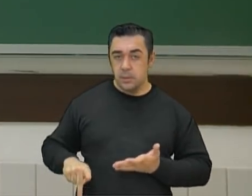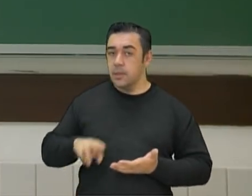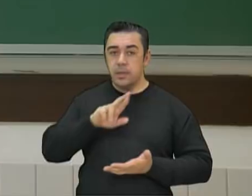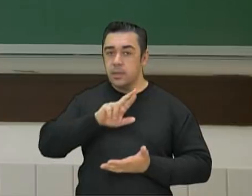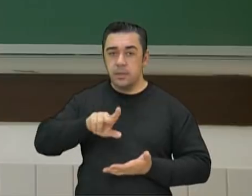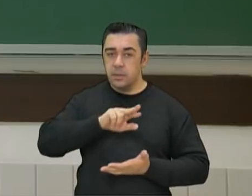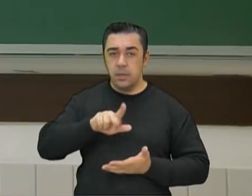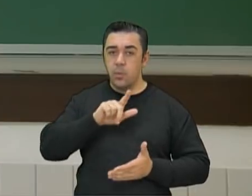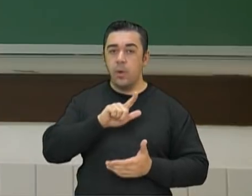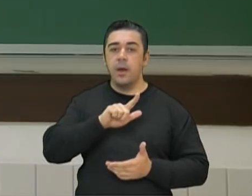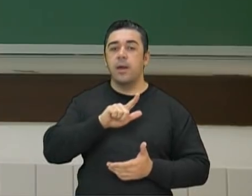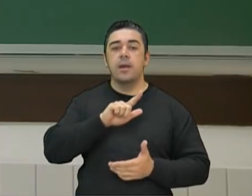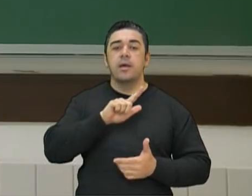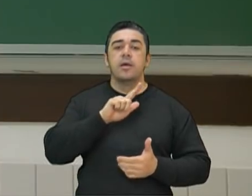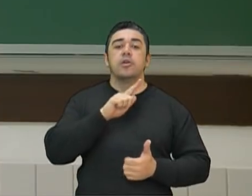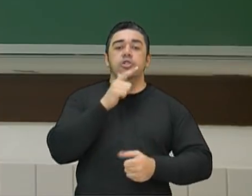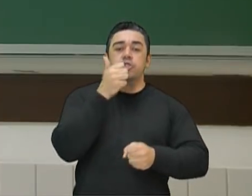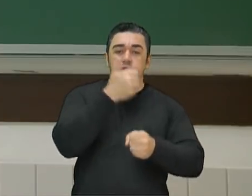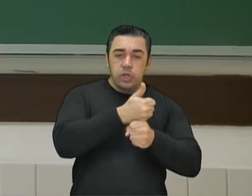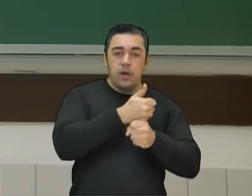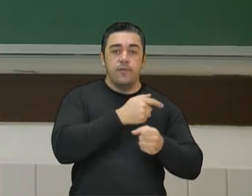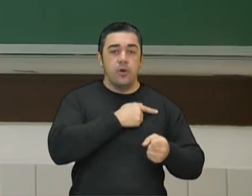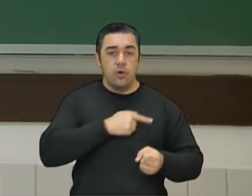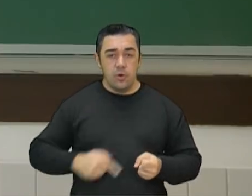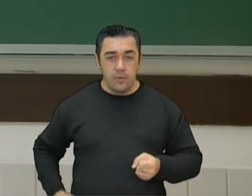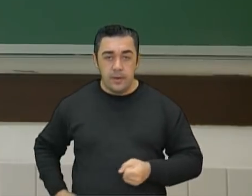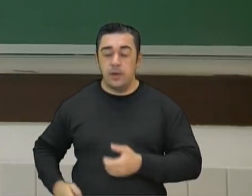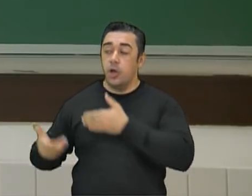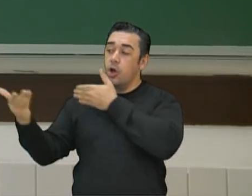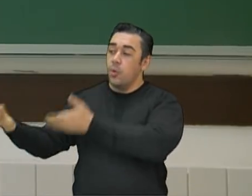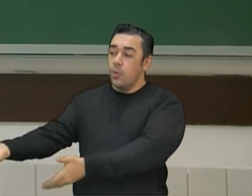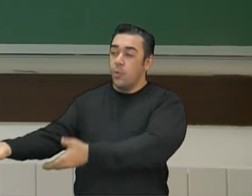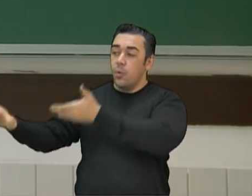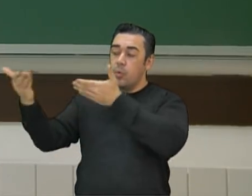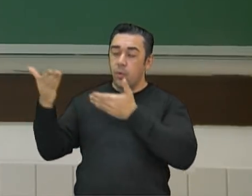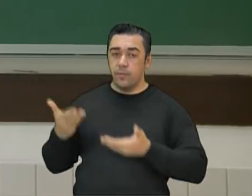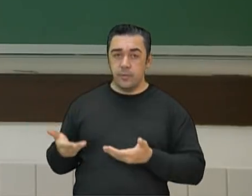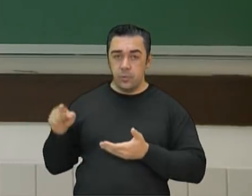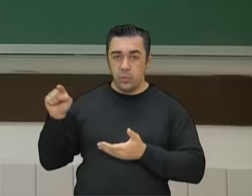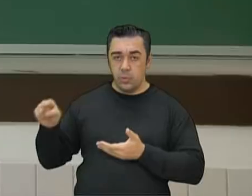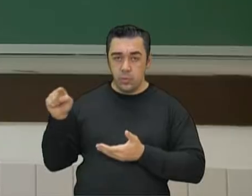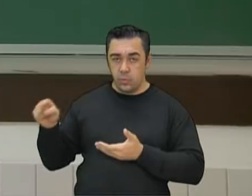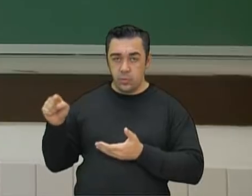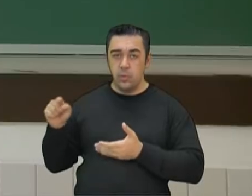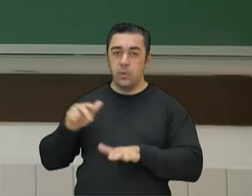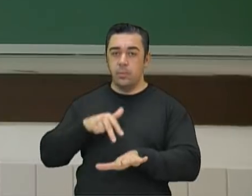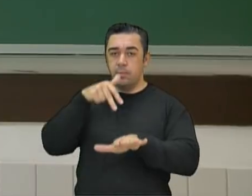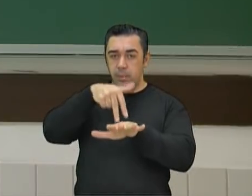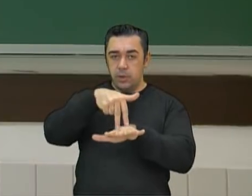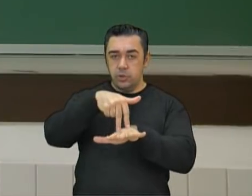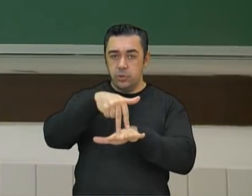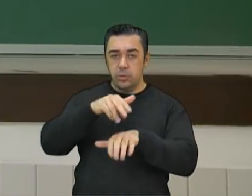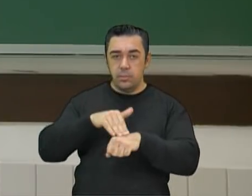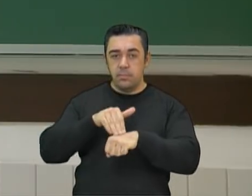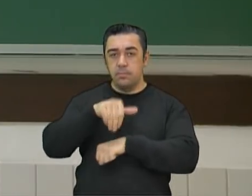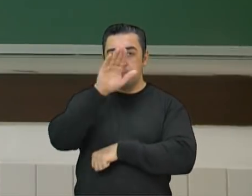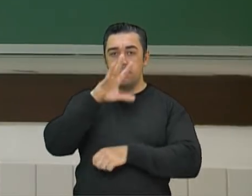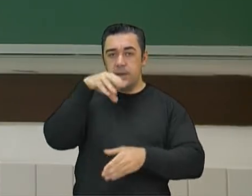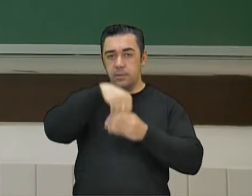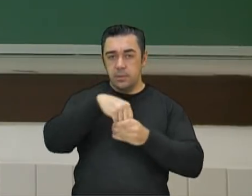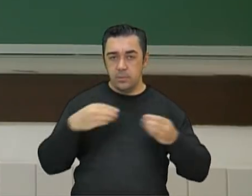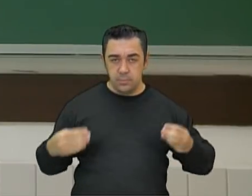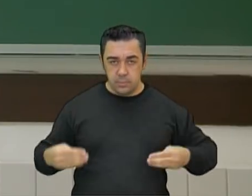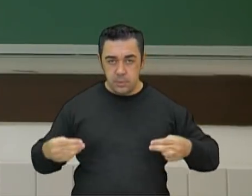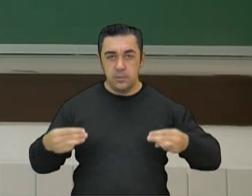era o chefe de governo. Ele convidou o indicado pelo partido com o maior número de representantes,